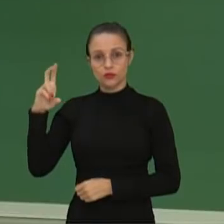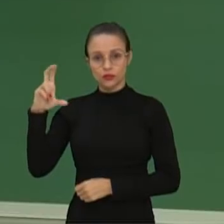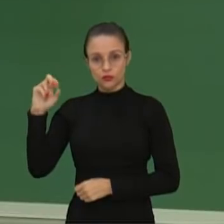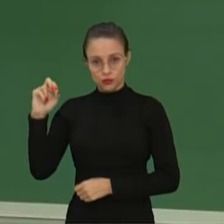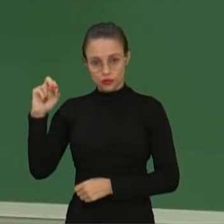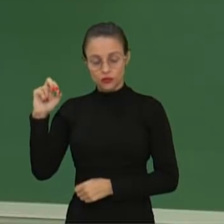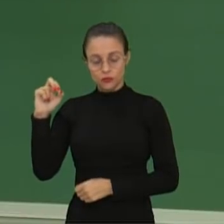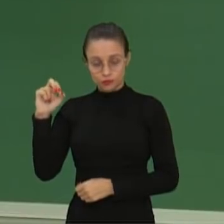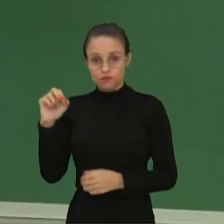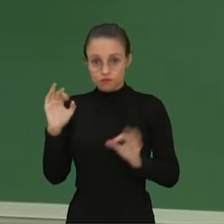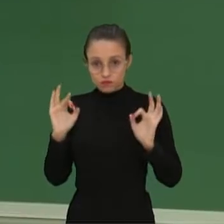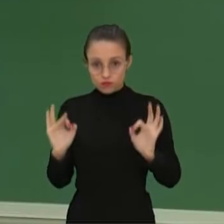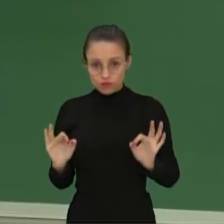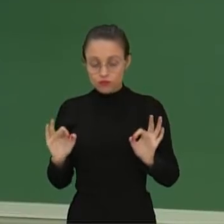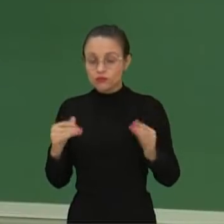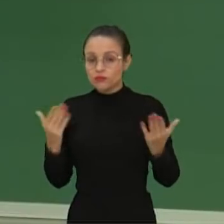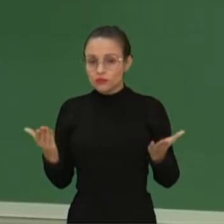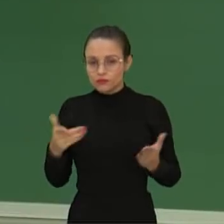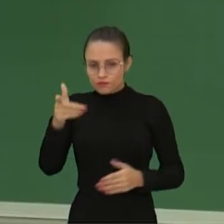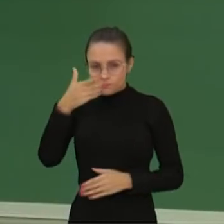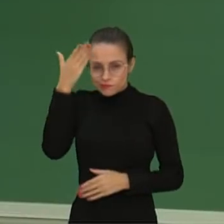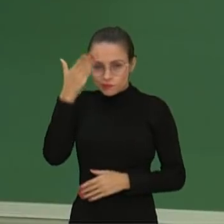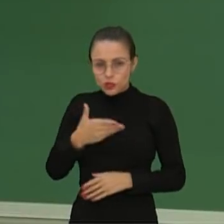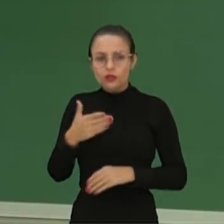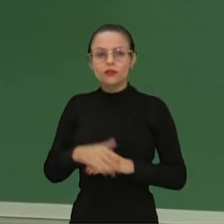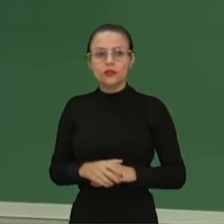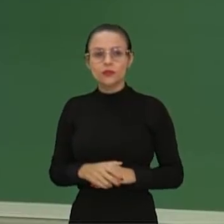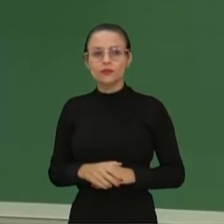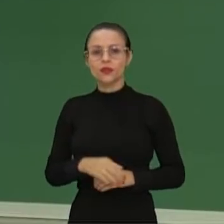1.950, certo? Quer tirar a prova real?